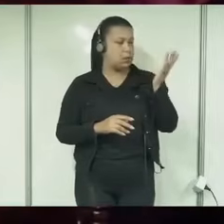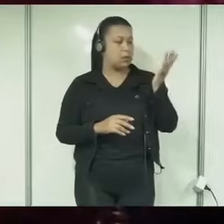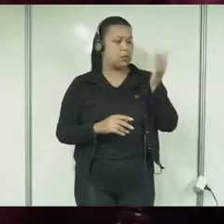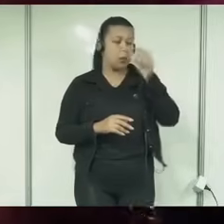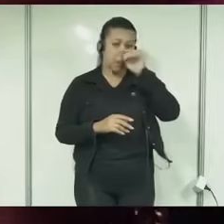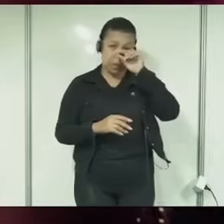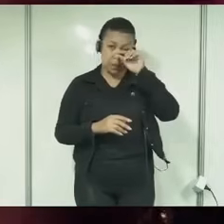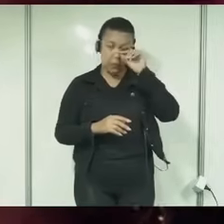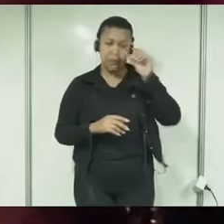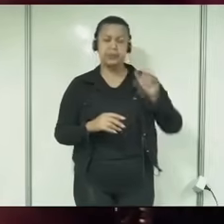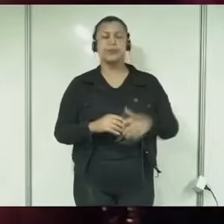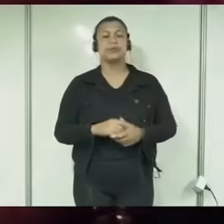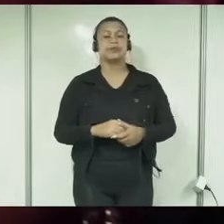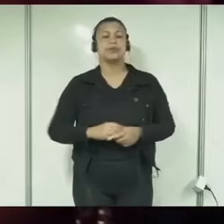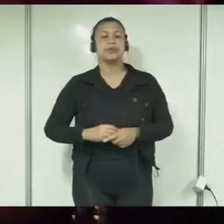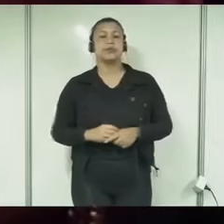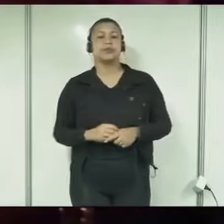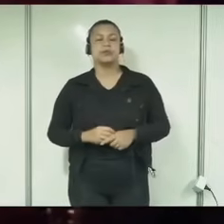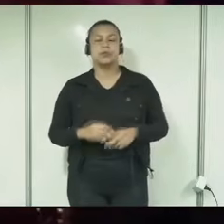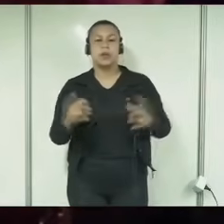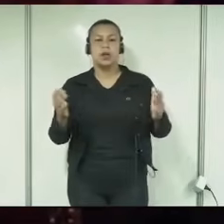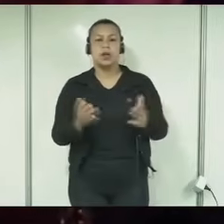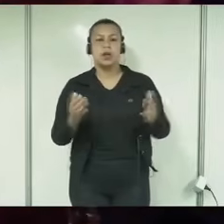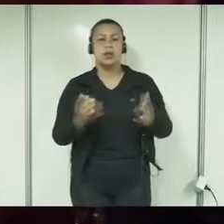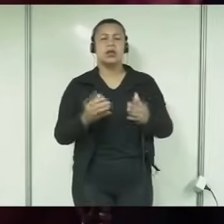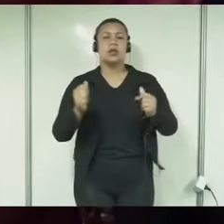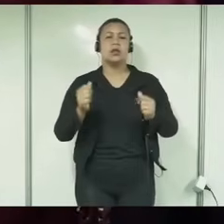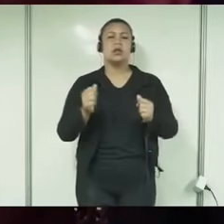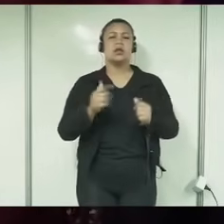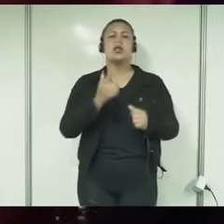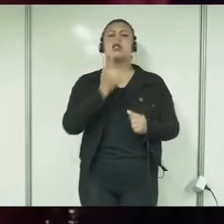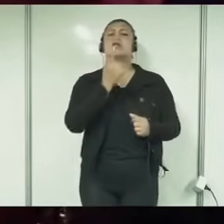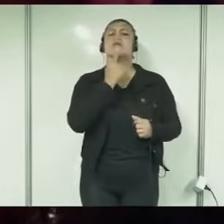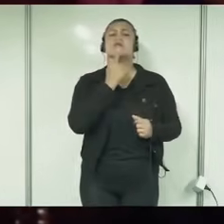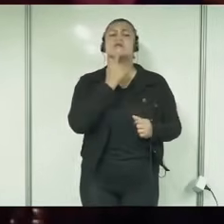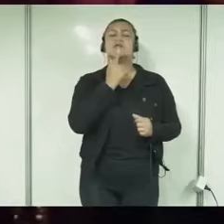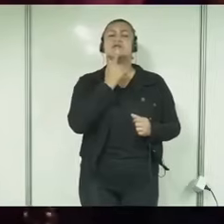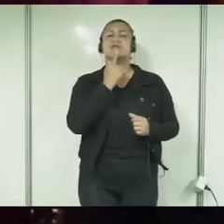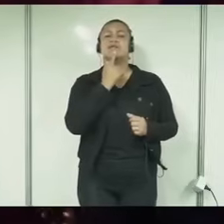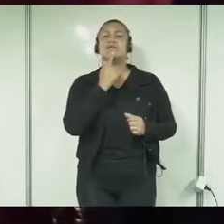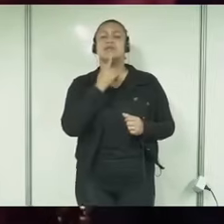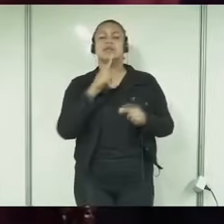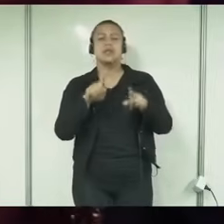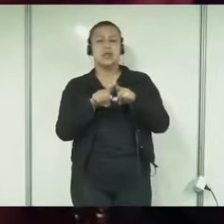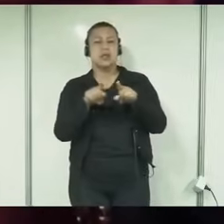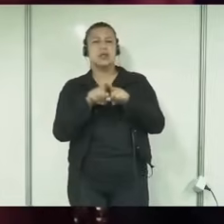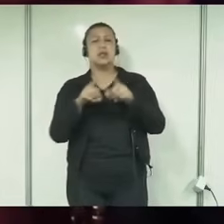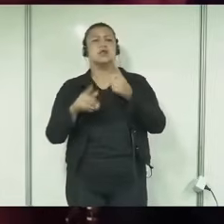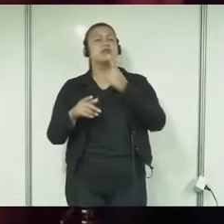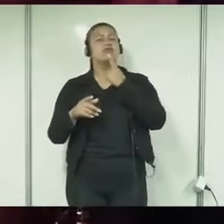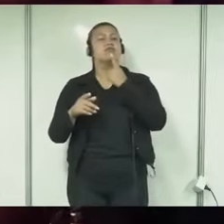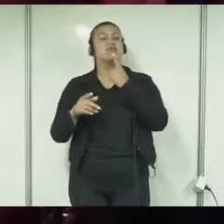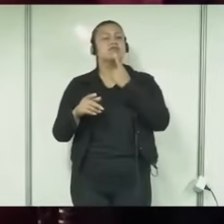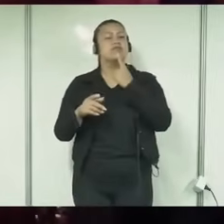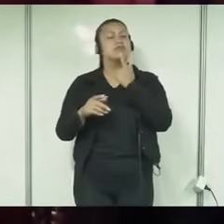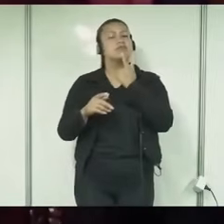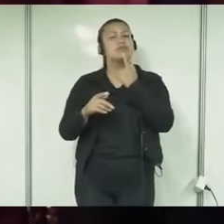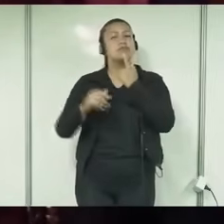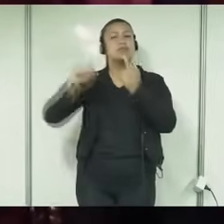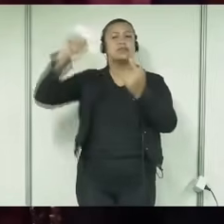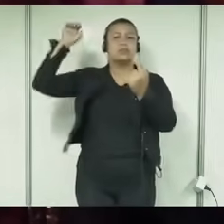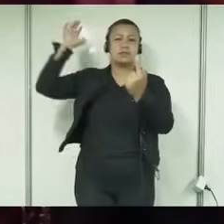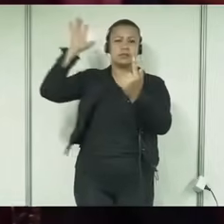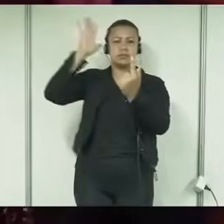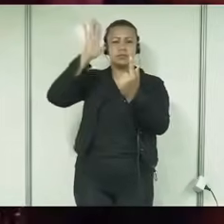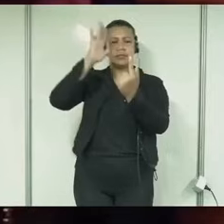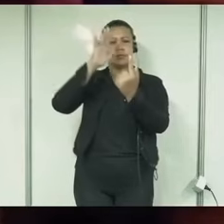E agora, abençoa toda a cidade de Garanhuns. Envia para todas as cidades